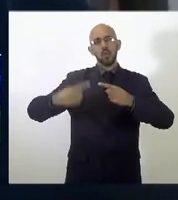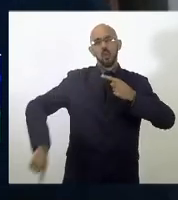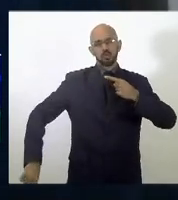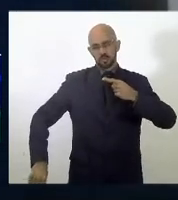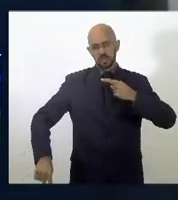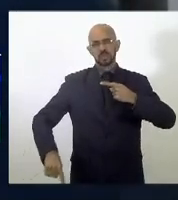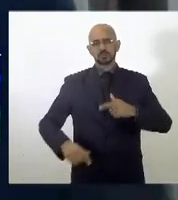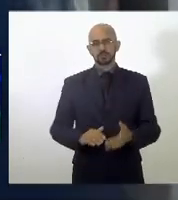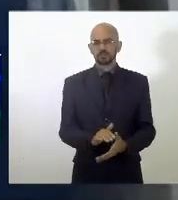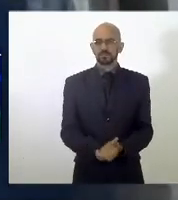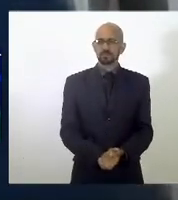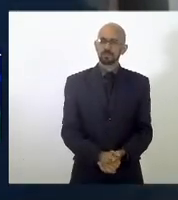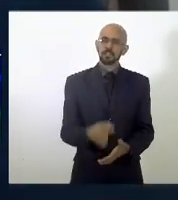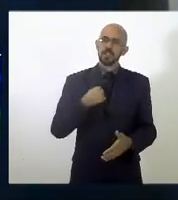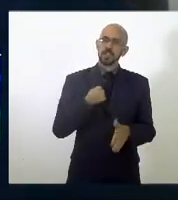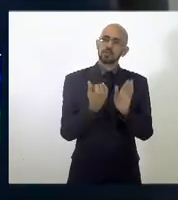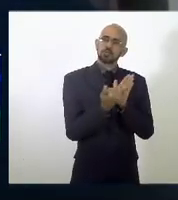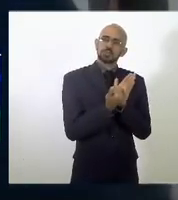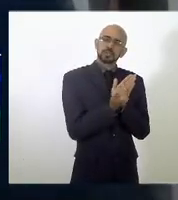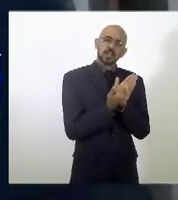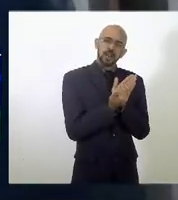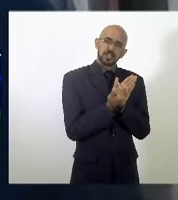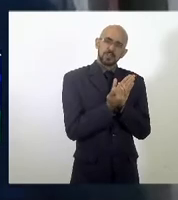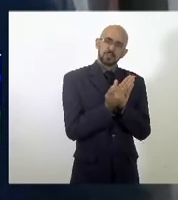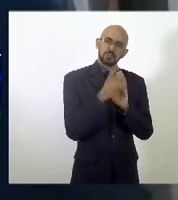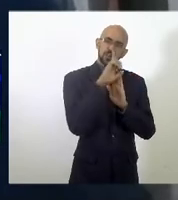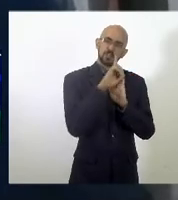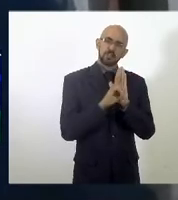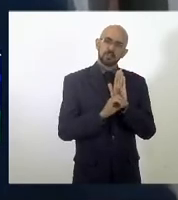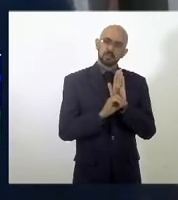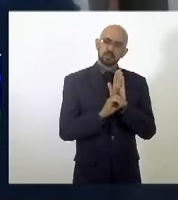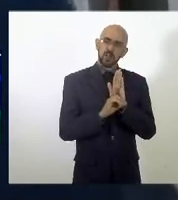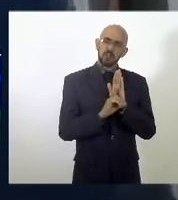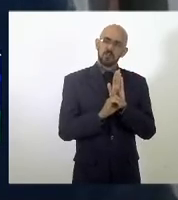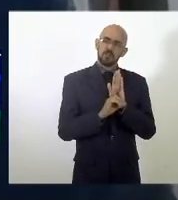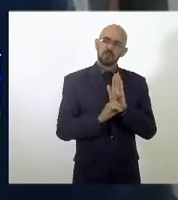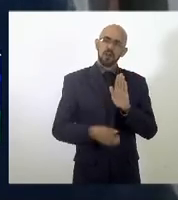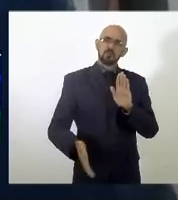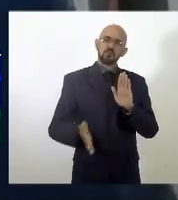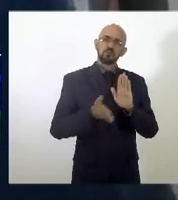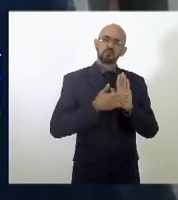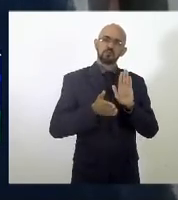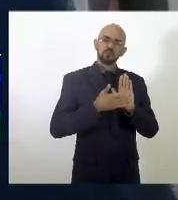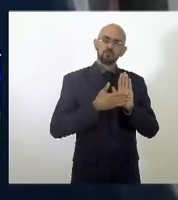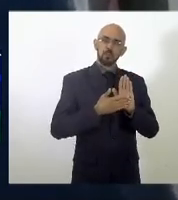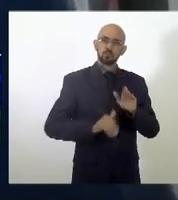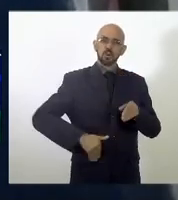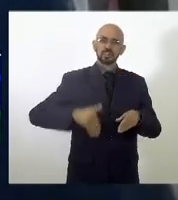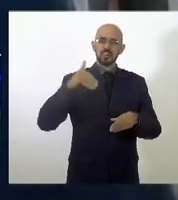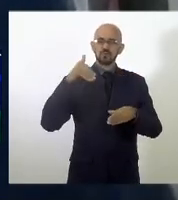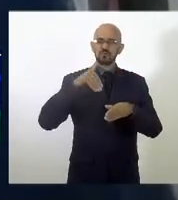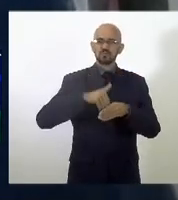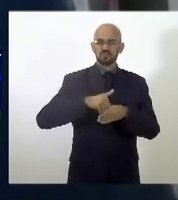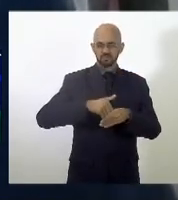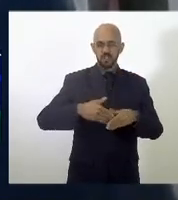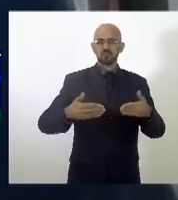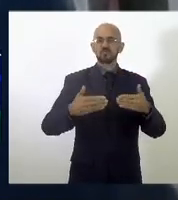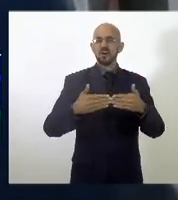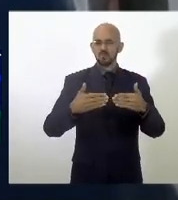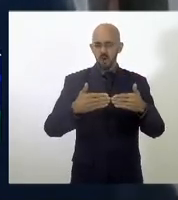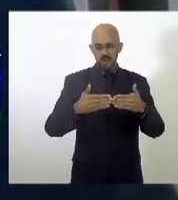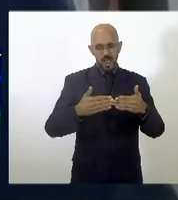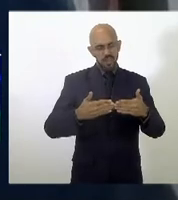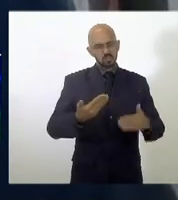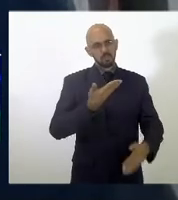democracia. Eu me inscrevi para declarar o voto favorável ao projeto do meu querido amigo e companheiro